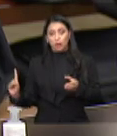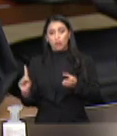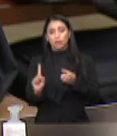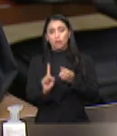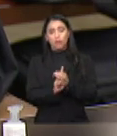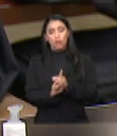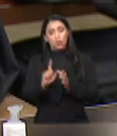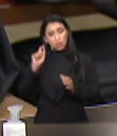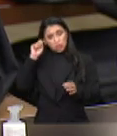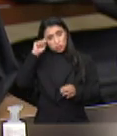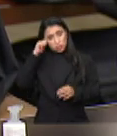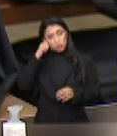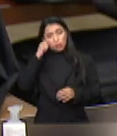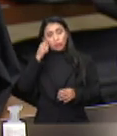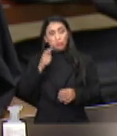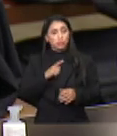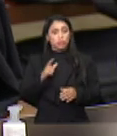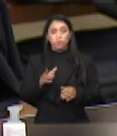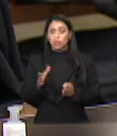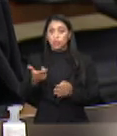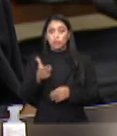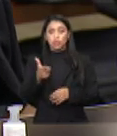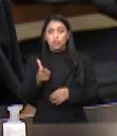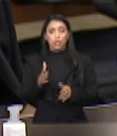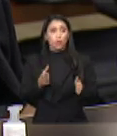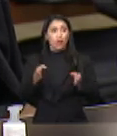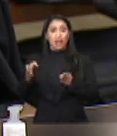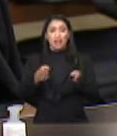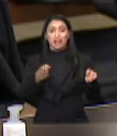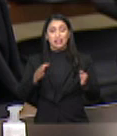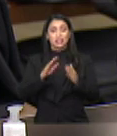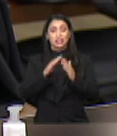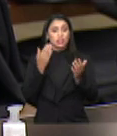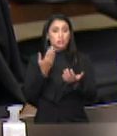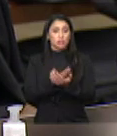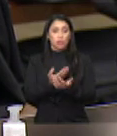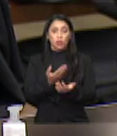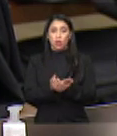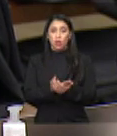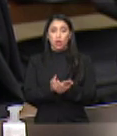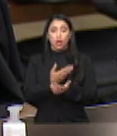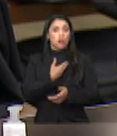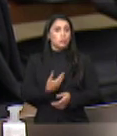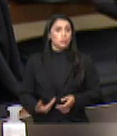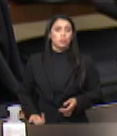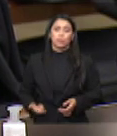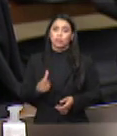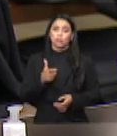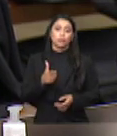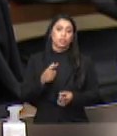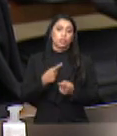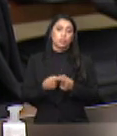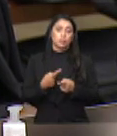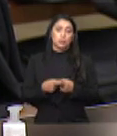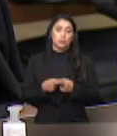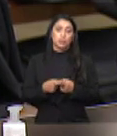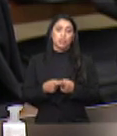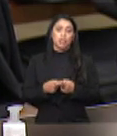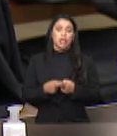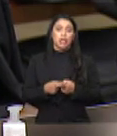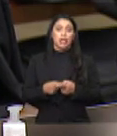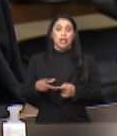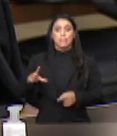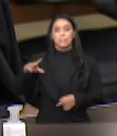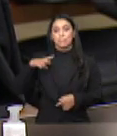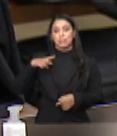li que nem mesmo o acesso às escolas públicas era assegurado a essas pessoas, porque era um espaço